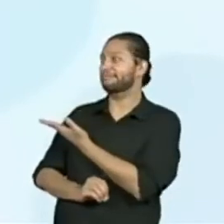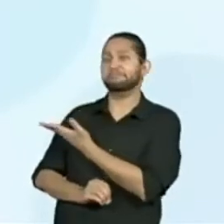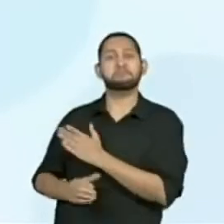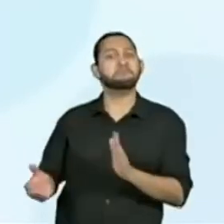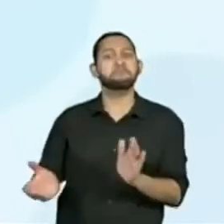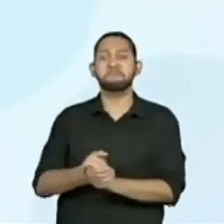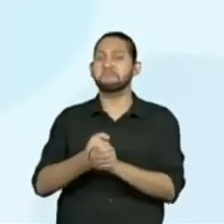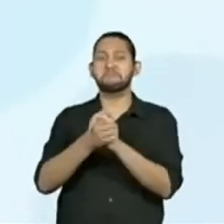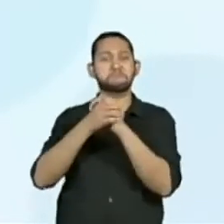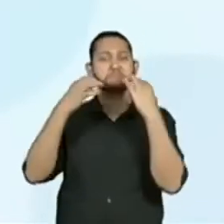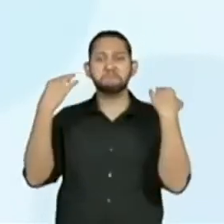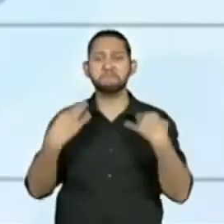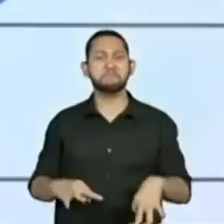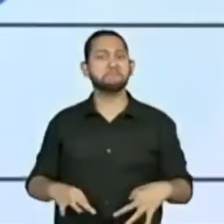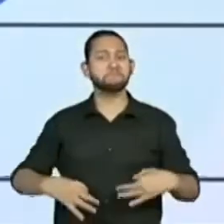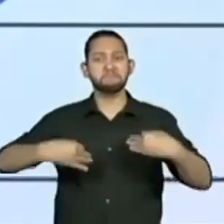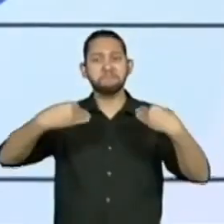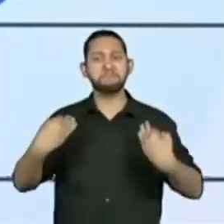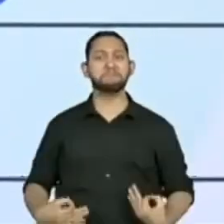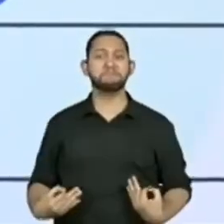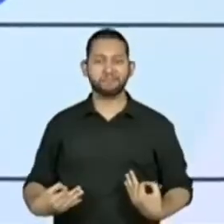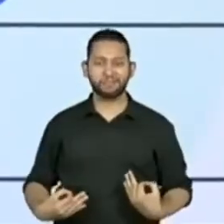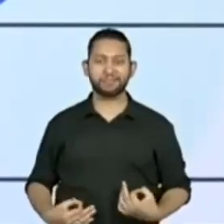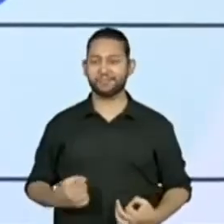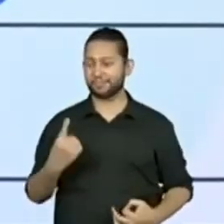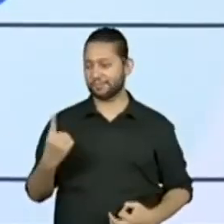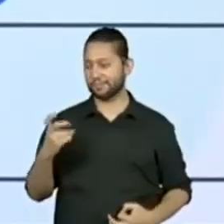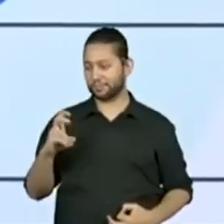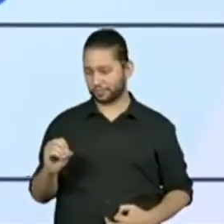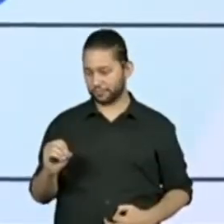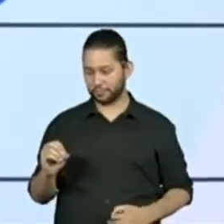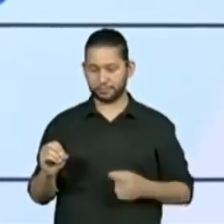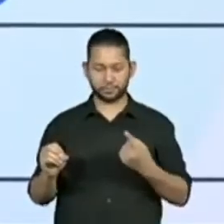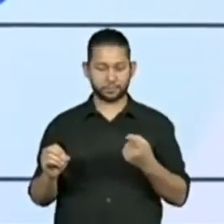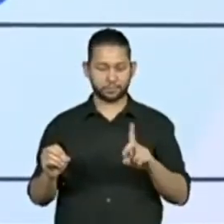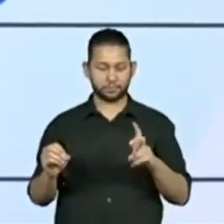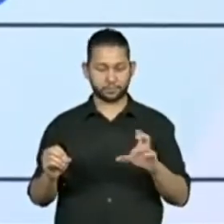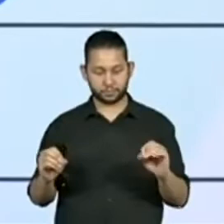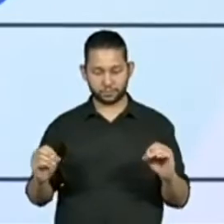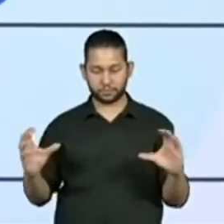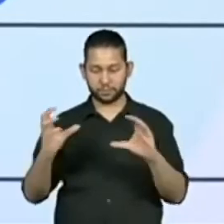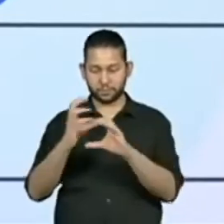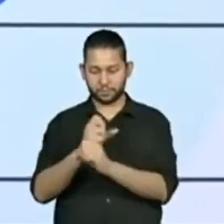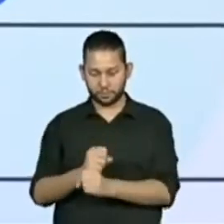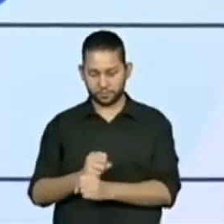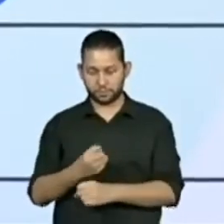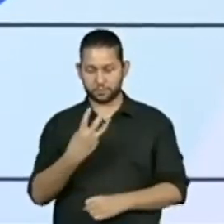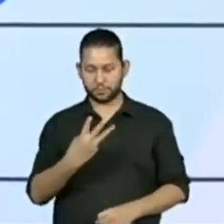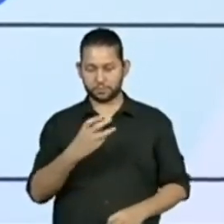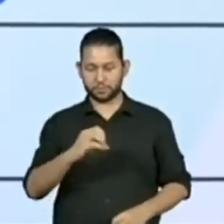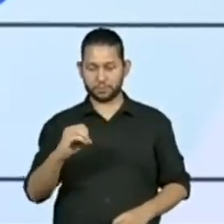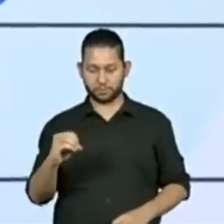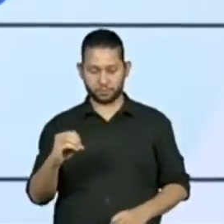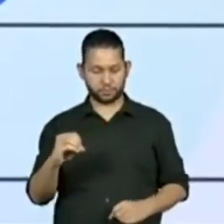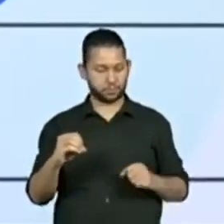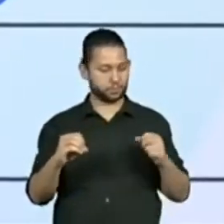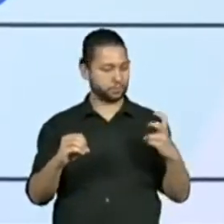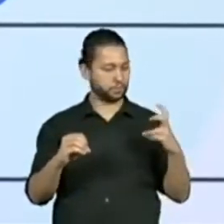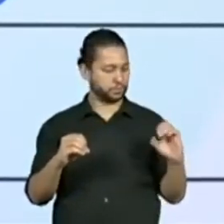certo. 150 mais 150 mais 50 vai dar um total de